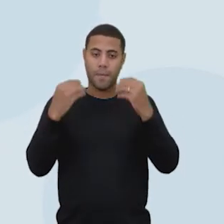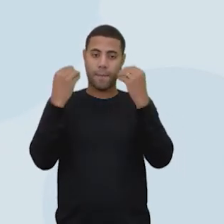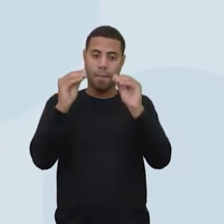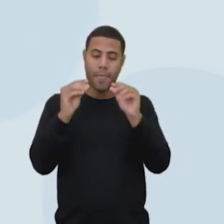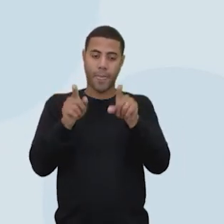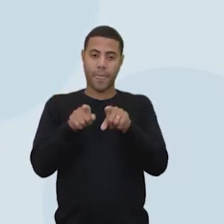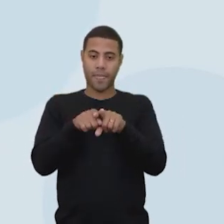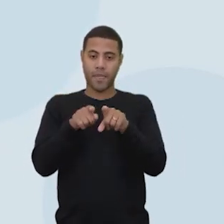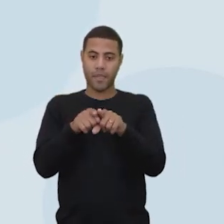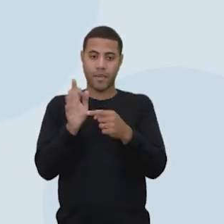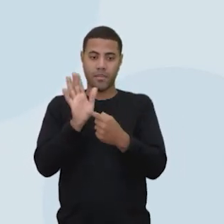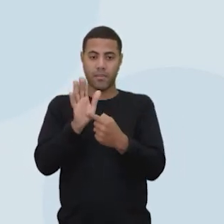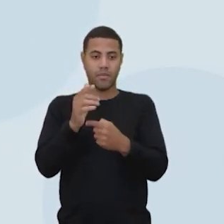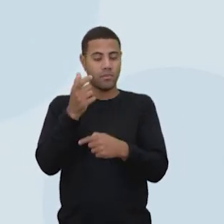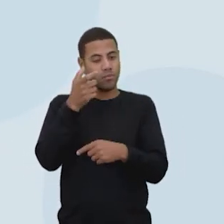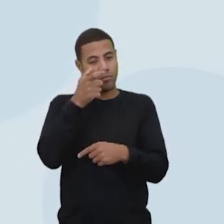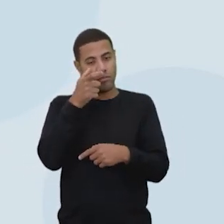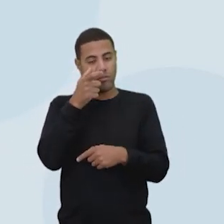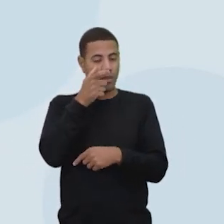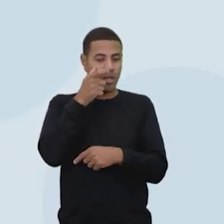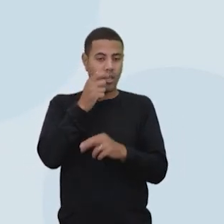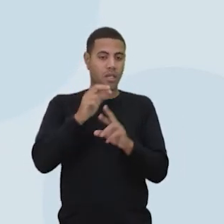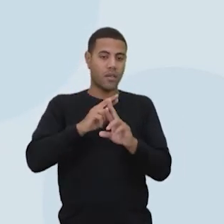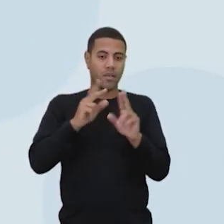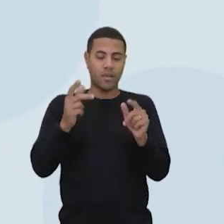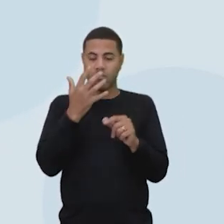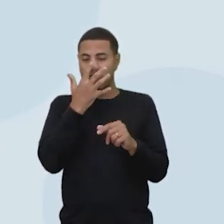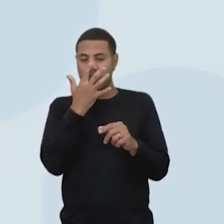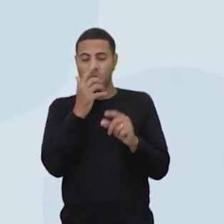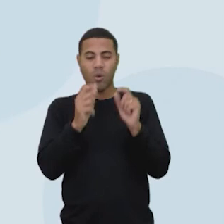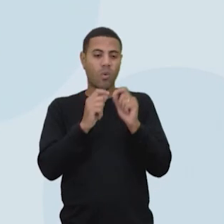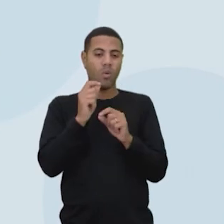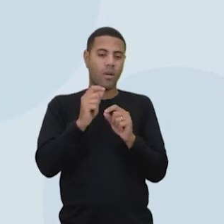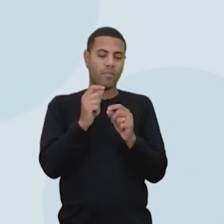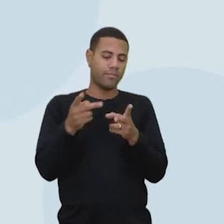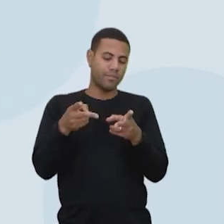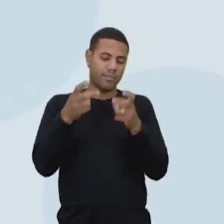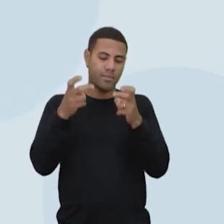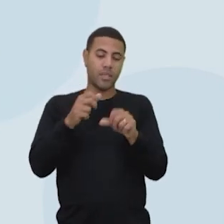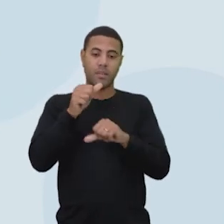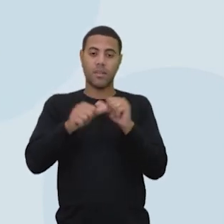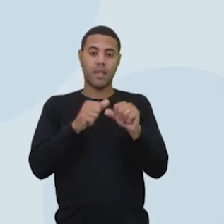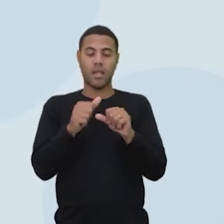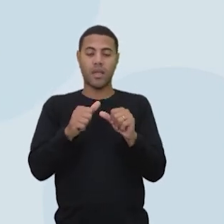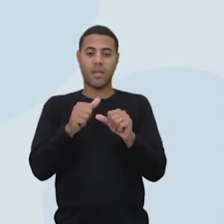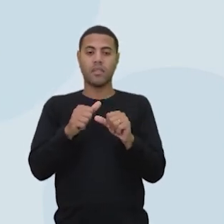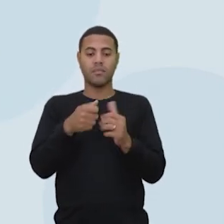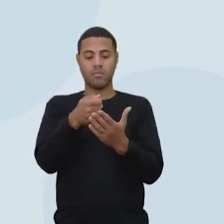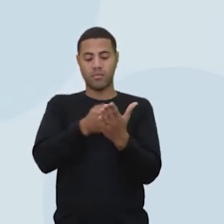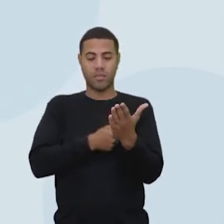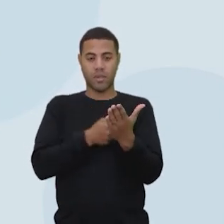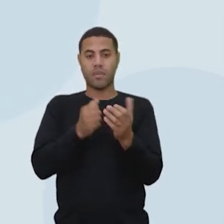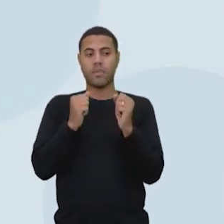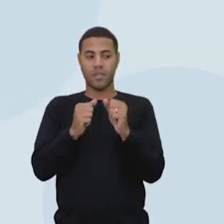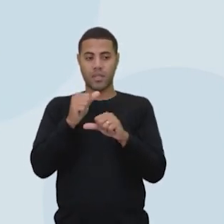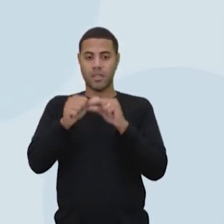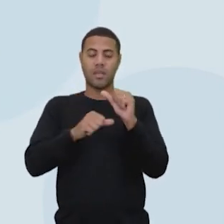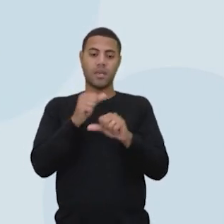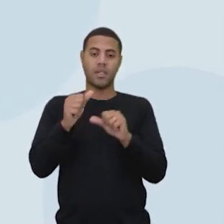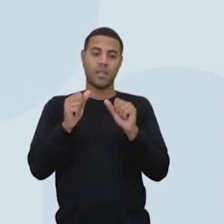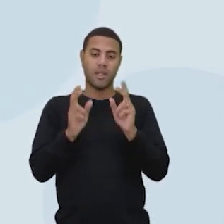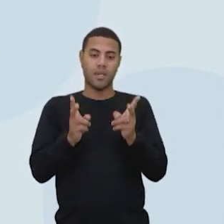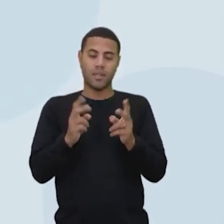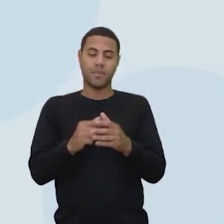que você observar de diferente, que modificou no experimento, você descreve, tá? E defina